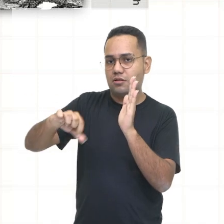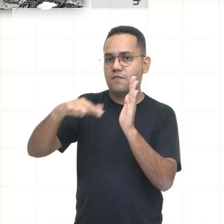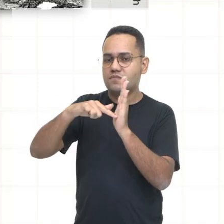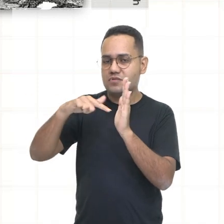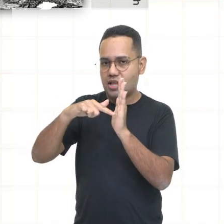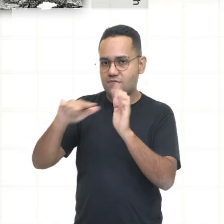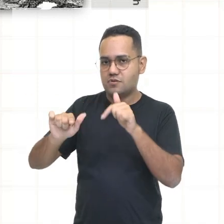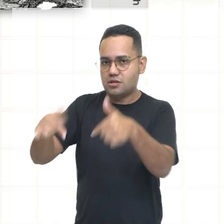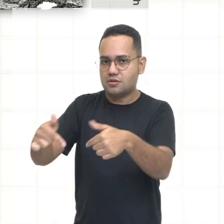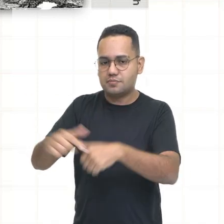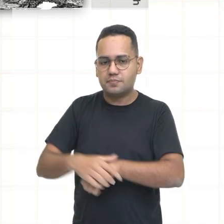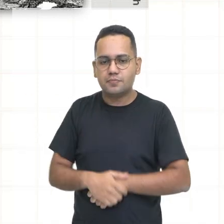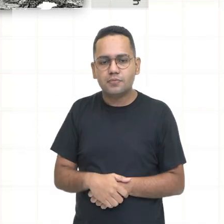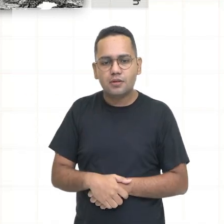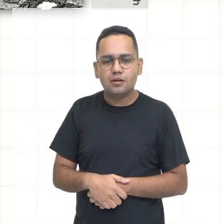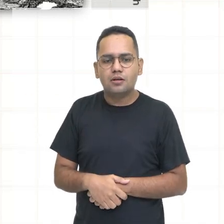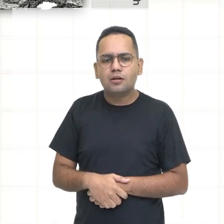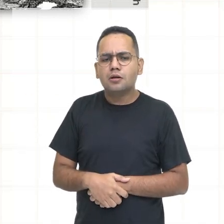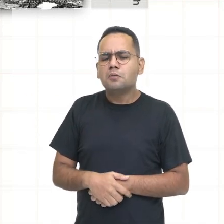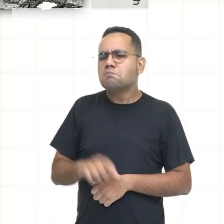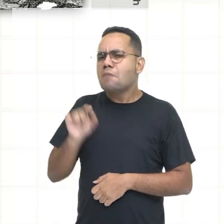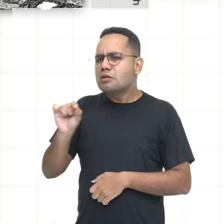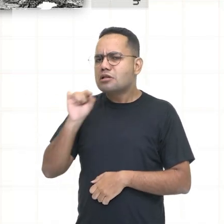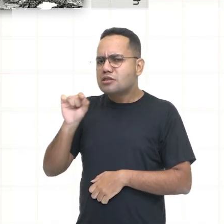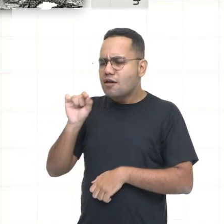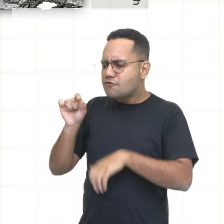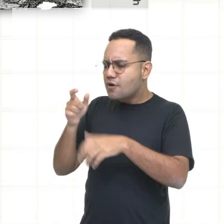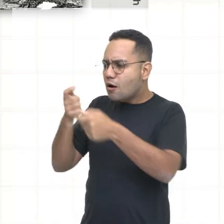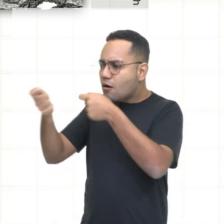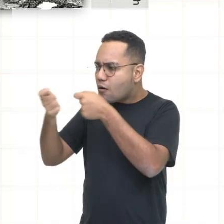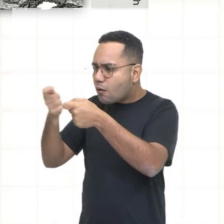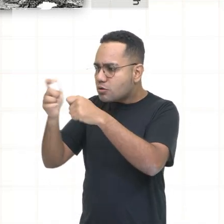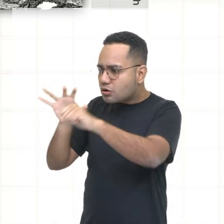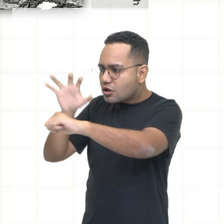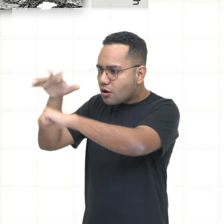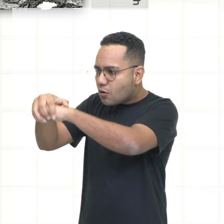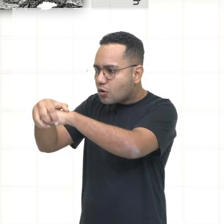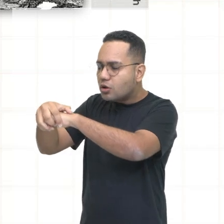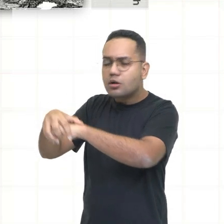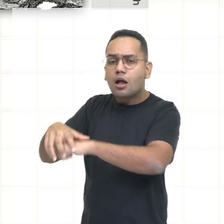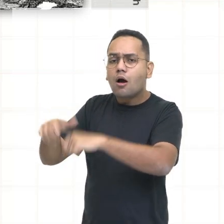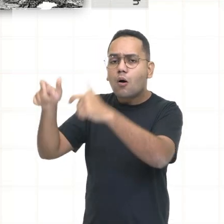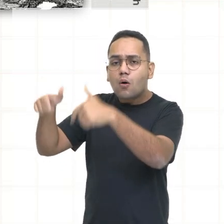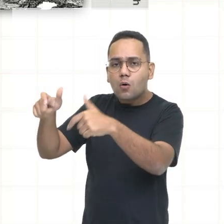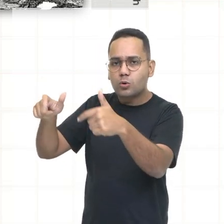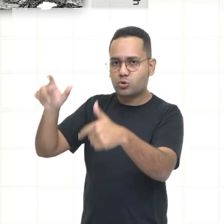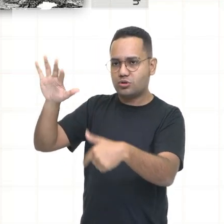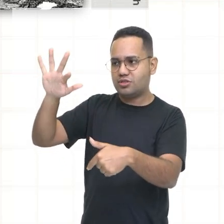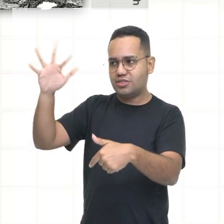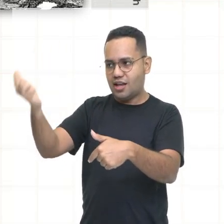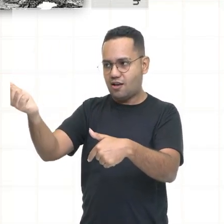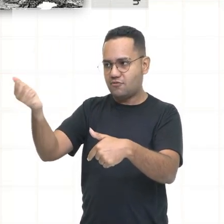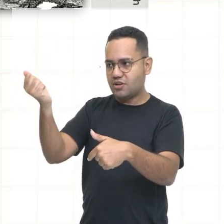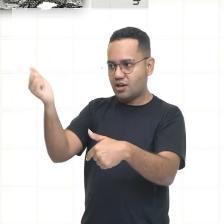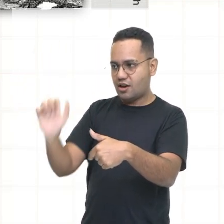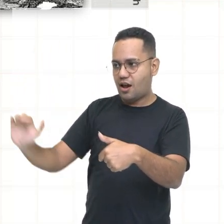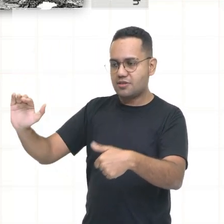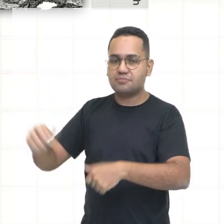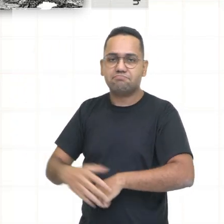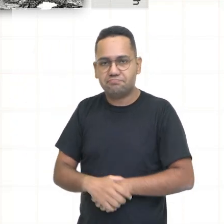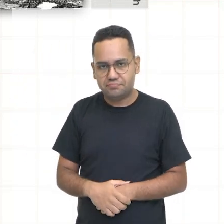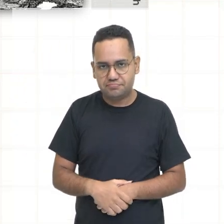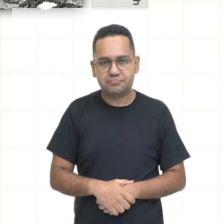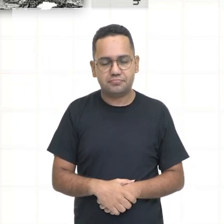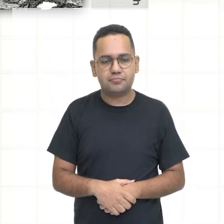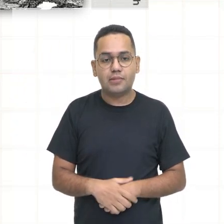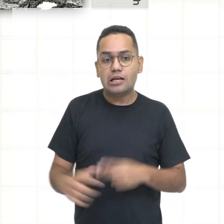colonizados o território africano e o território asiático, tá, gente? Isso foi o neocolonialismo.